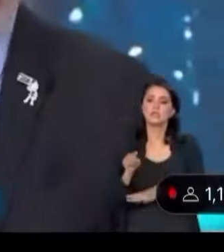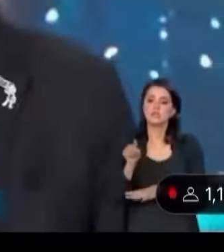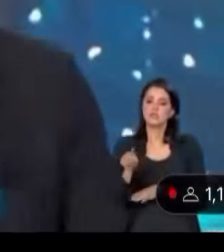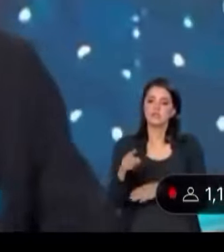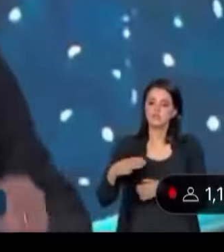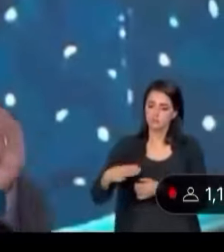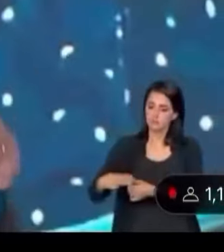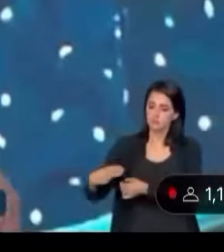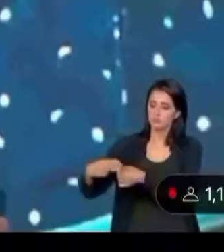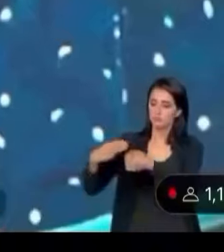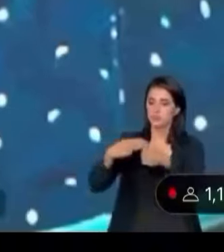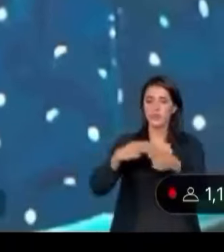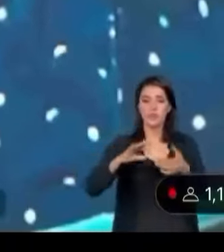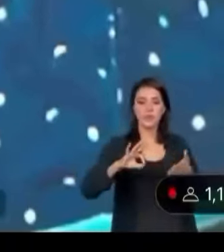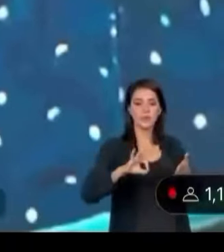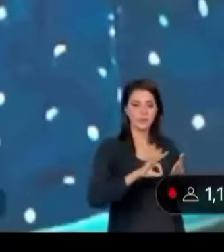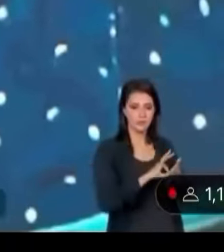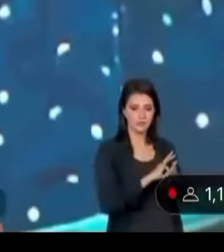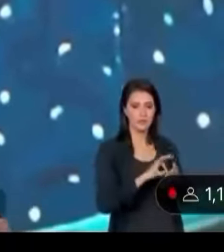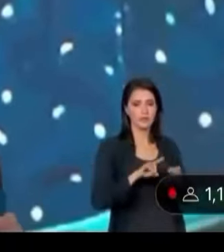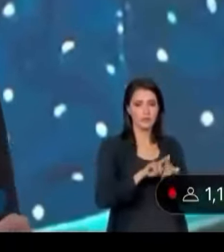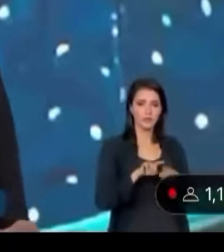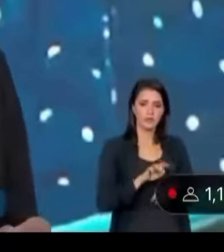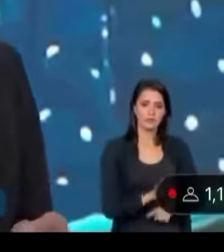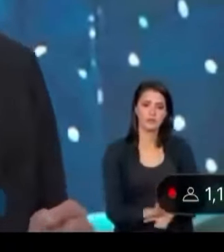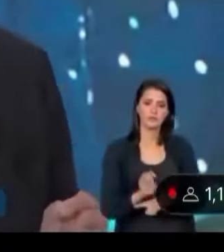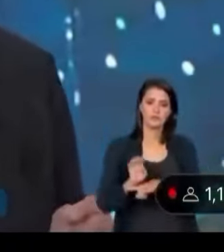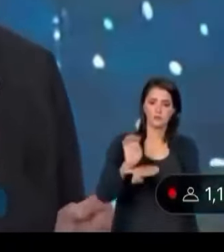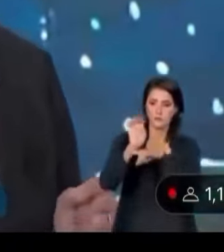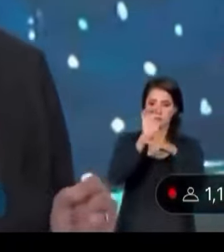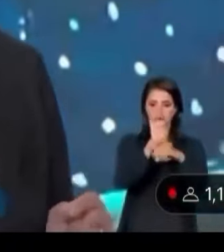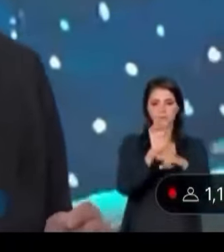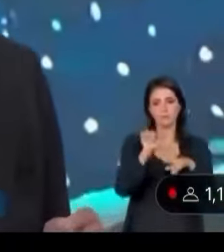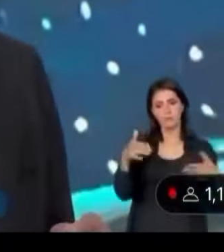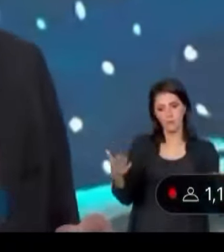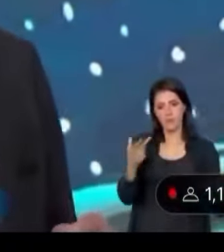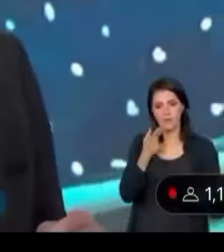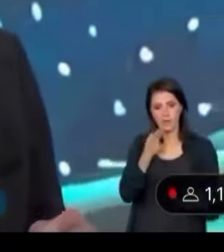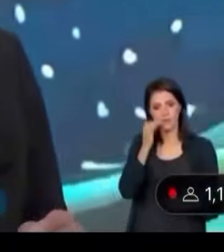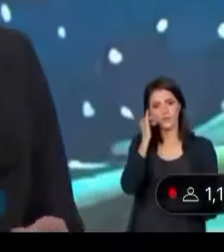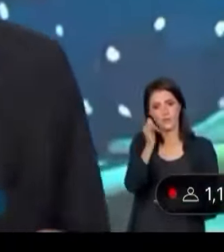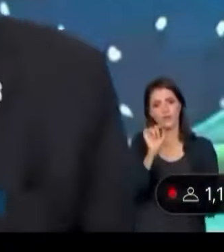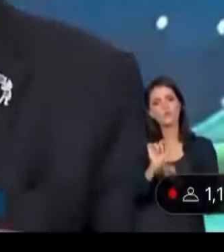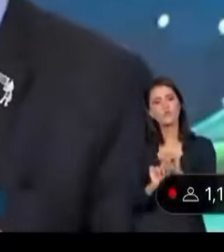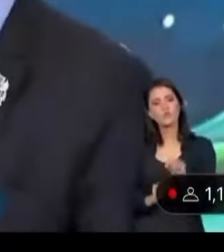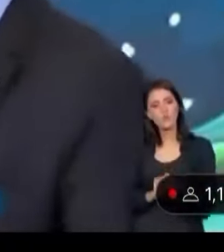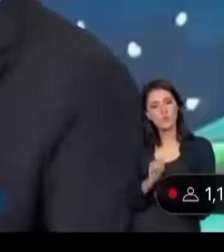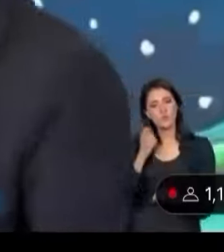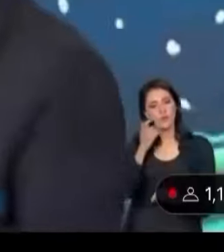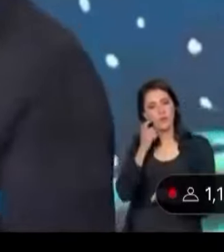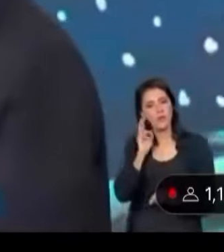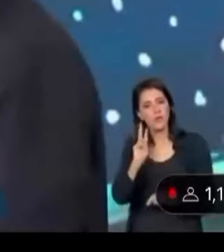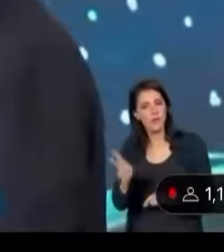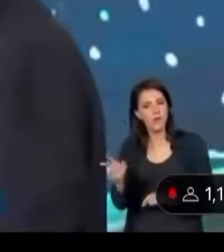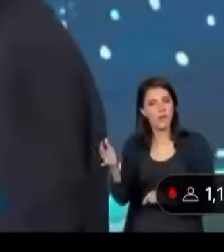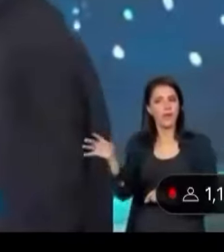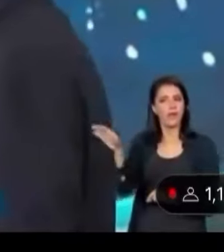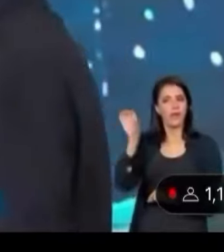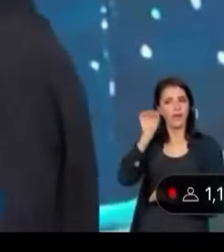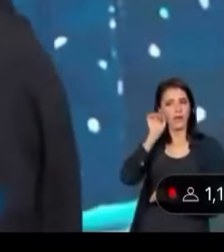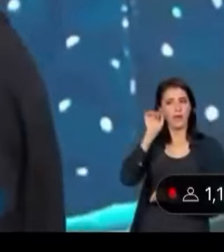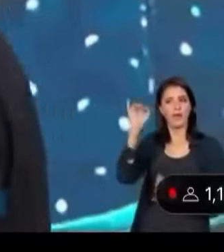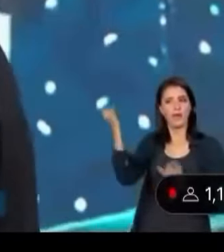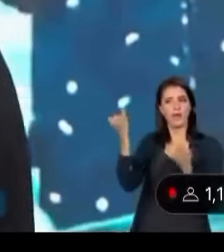se inscreveram e os estados. Portanto, eu quero dizer para vocês que eu ouço dizer que daqui a uns